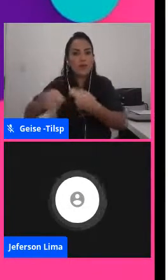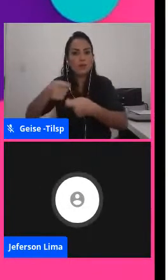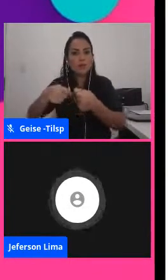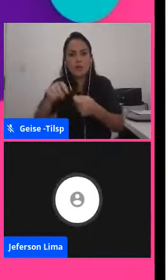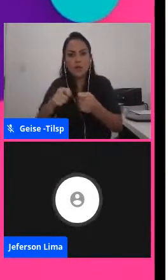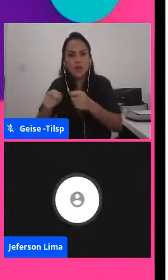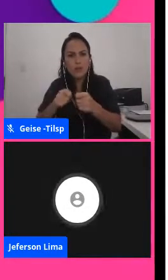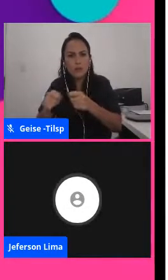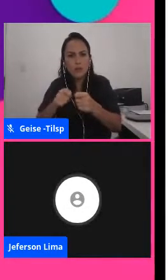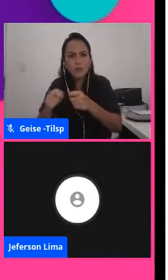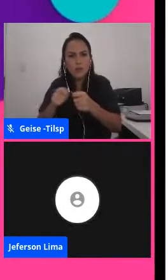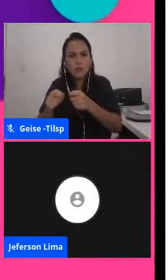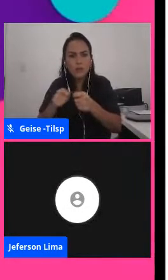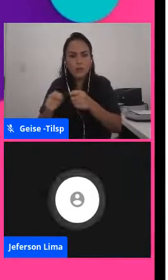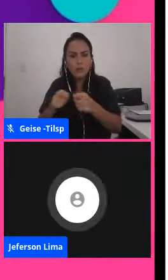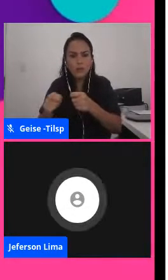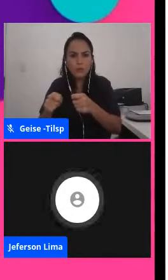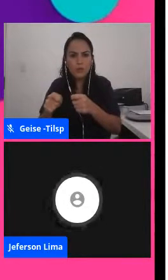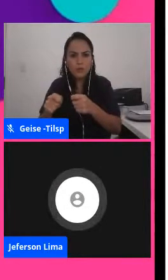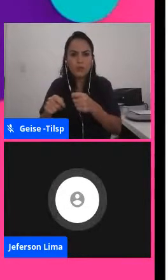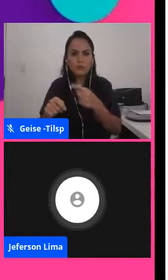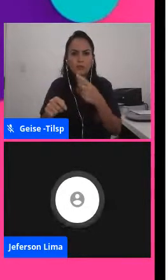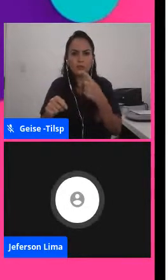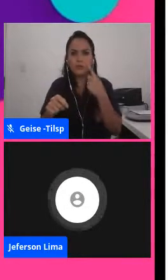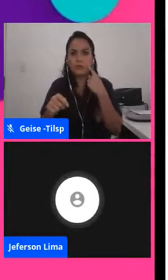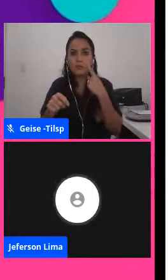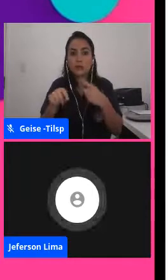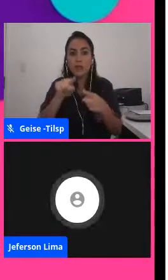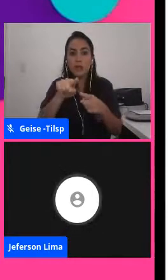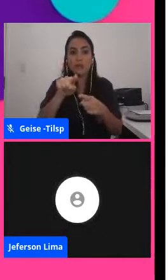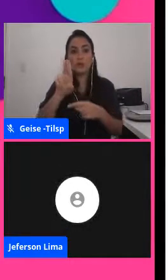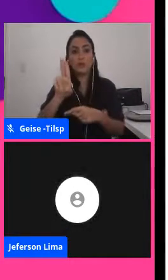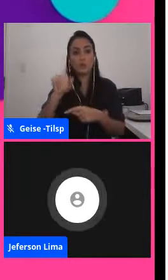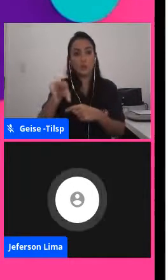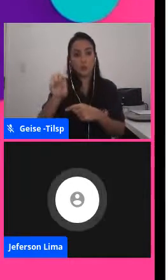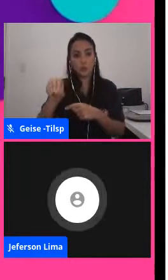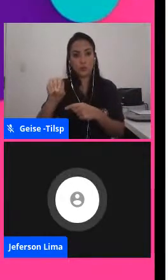não, mas o microcontrolador que a gente utiliza no Arduino Uno, né, essa versão aqui, SMD,